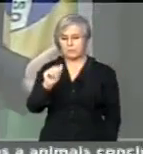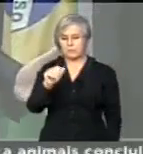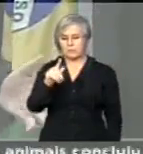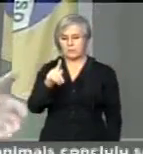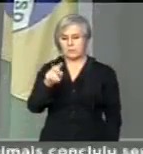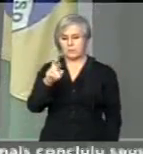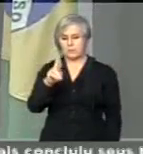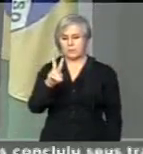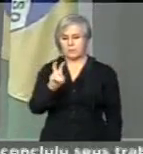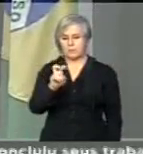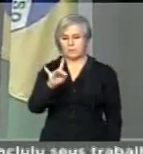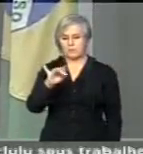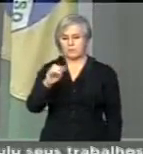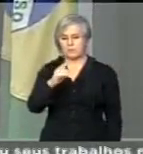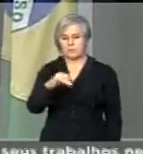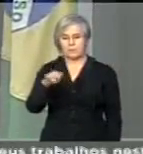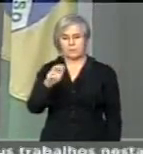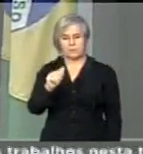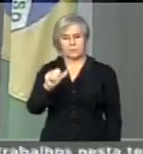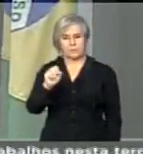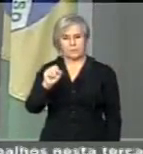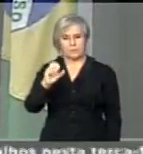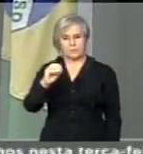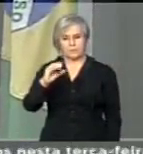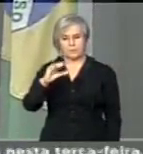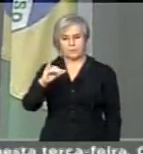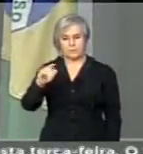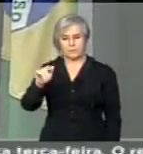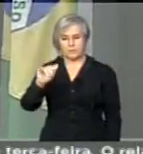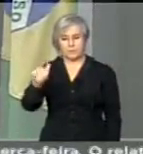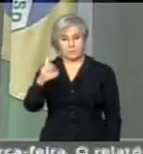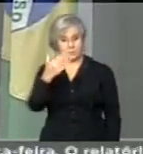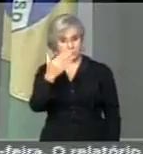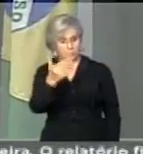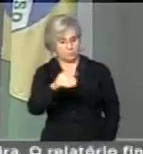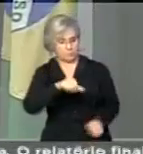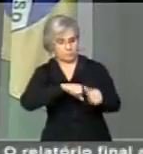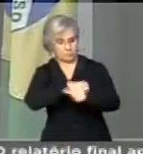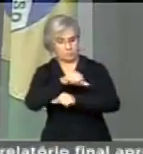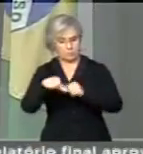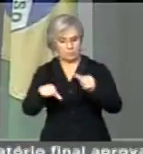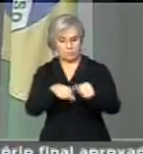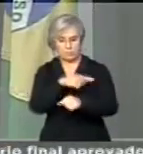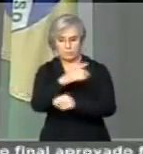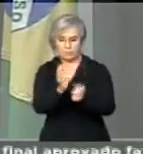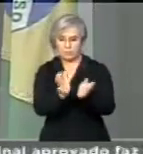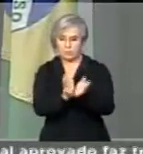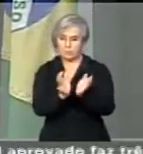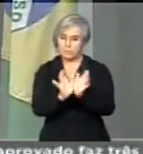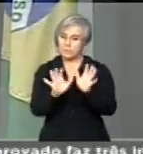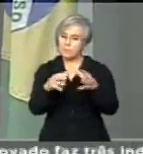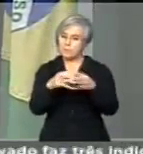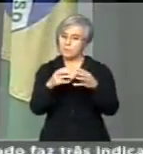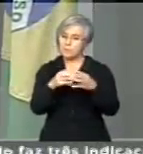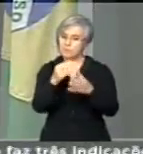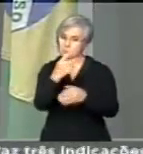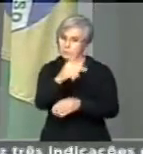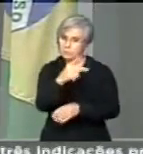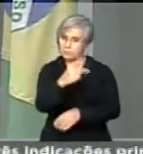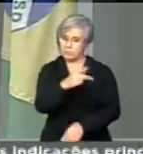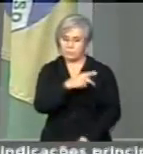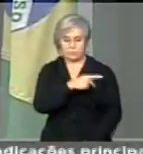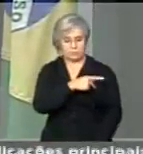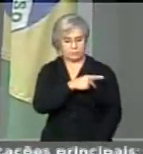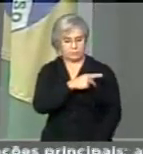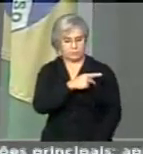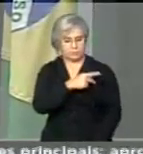Vejamos, uma agenda que o seu partido, sentado aqui nas primeiras cadeiras do